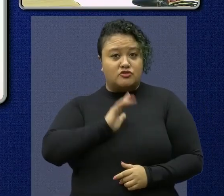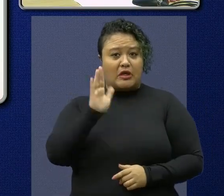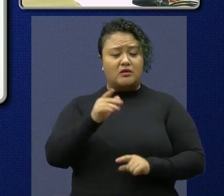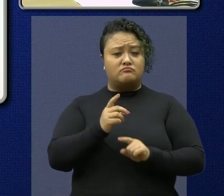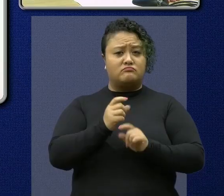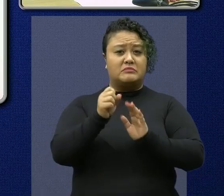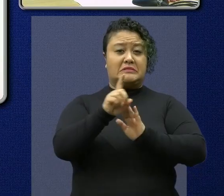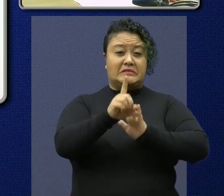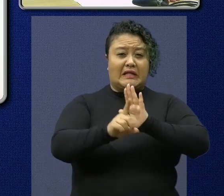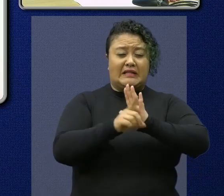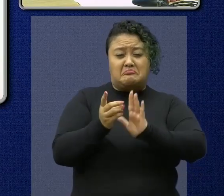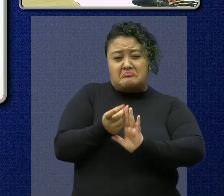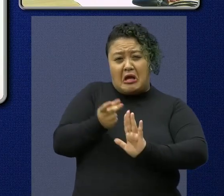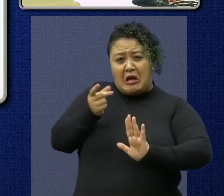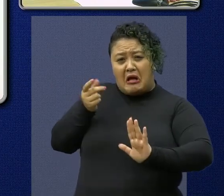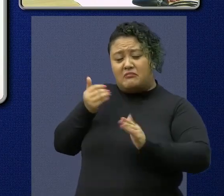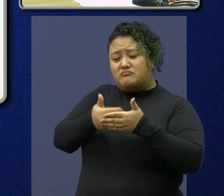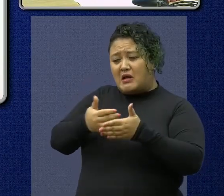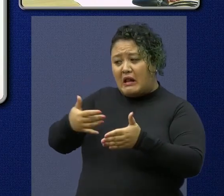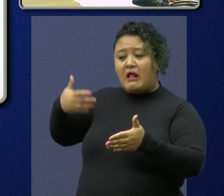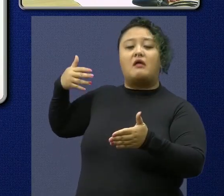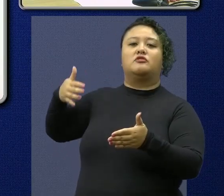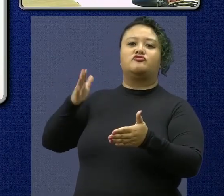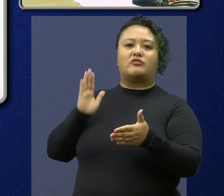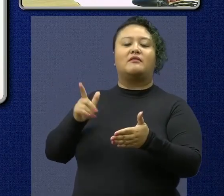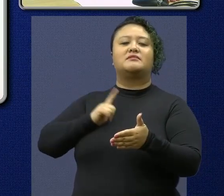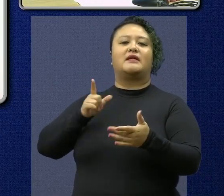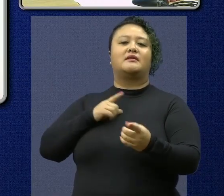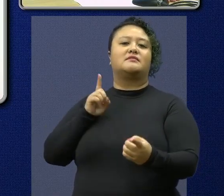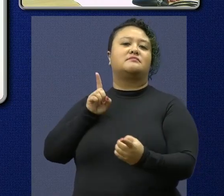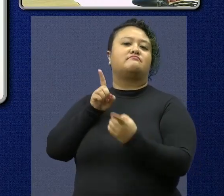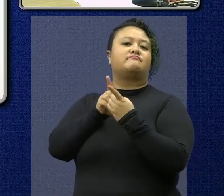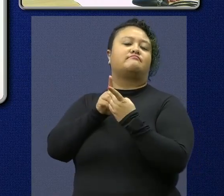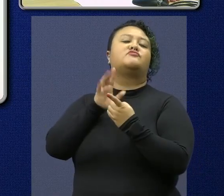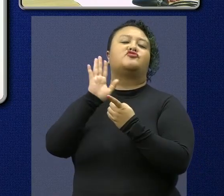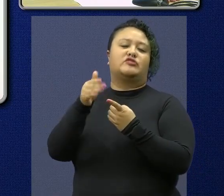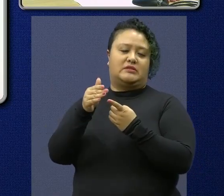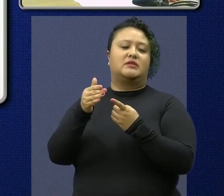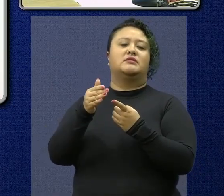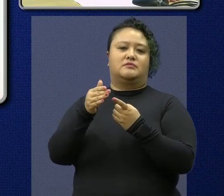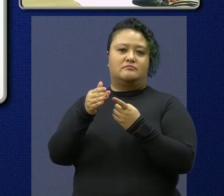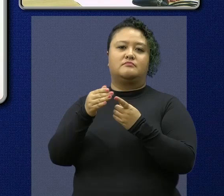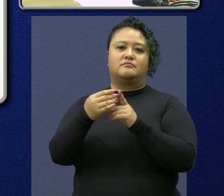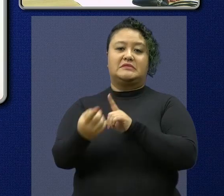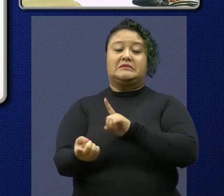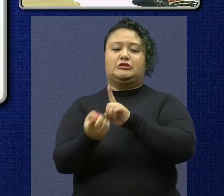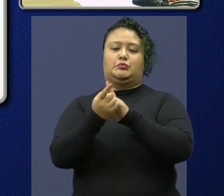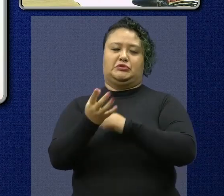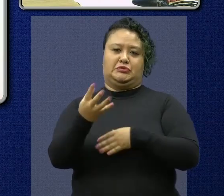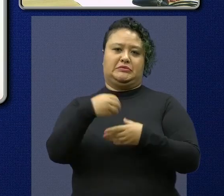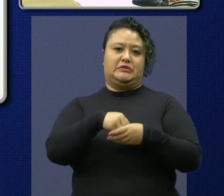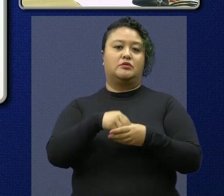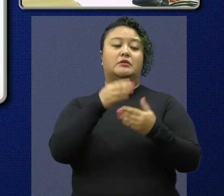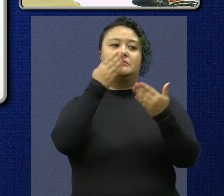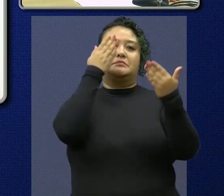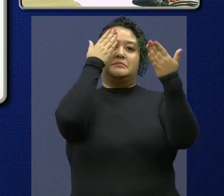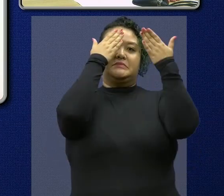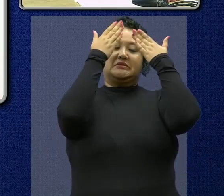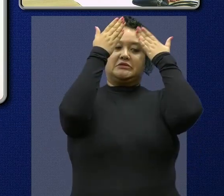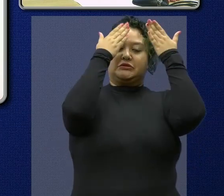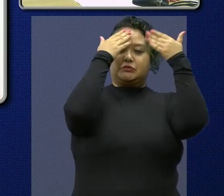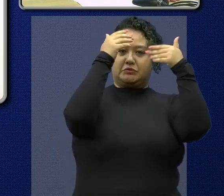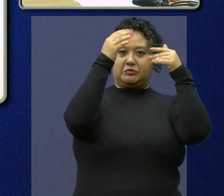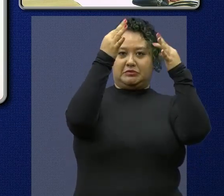décadas, né, esse atendimento, né, essa assistência ambulatorial, né, tanto com psicoterapia,